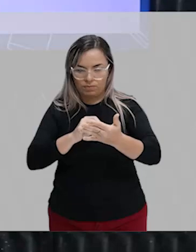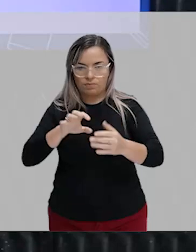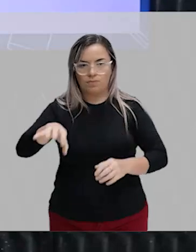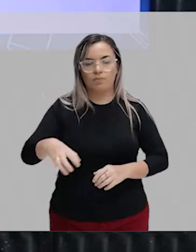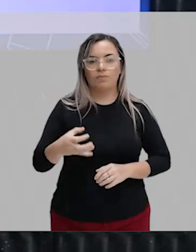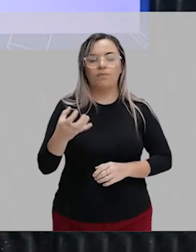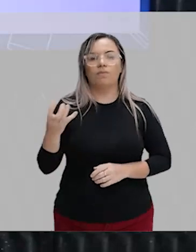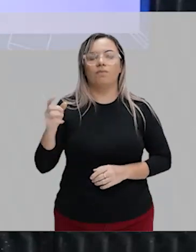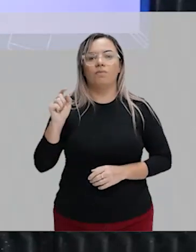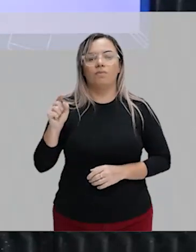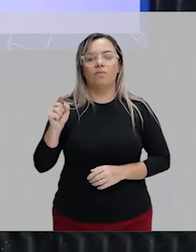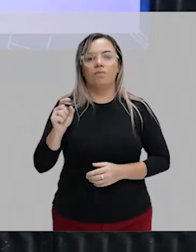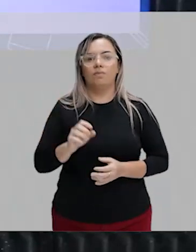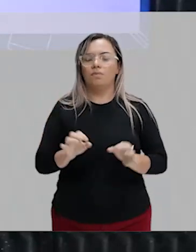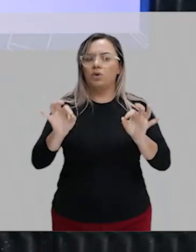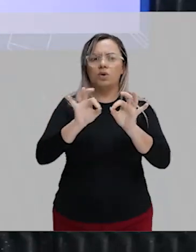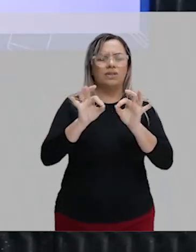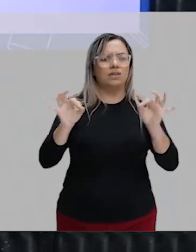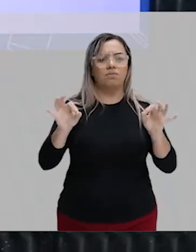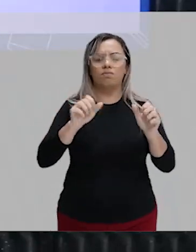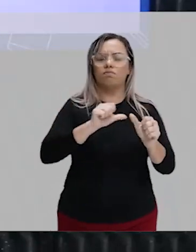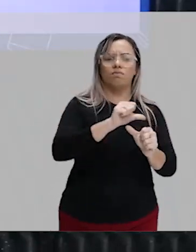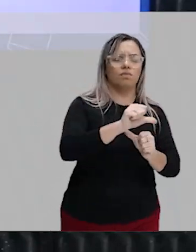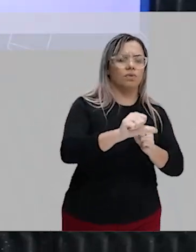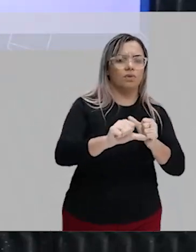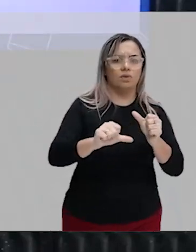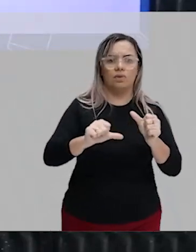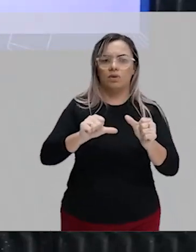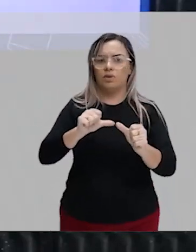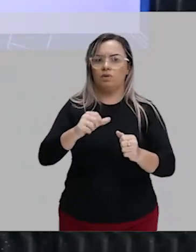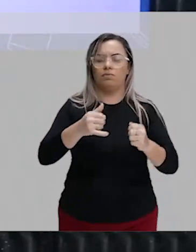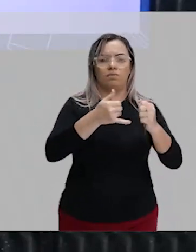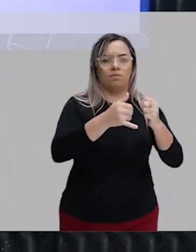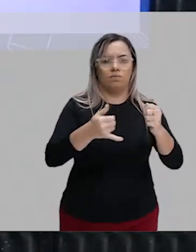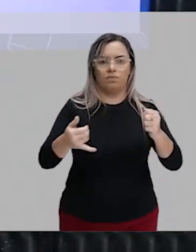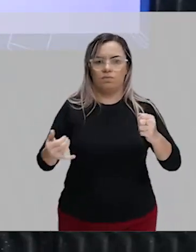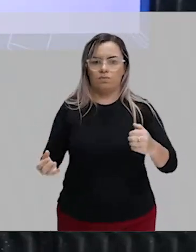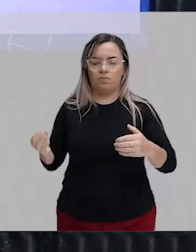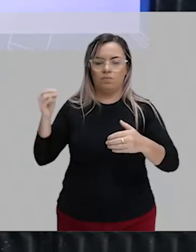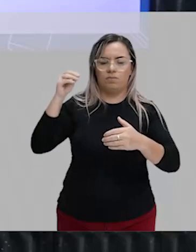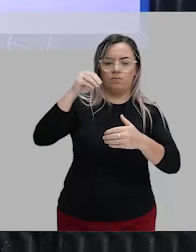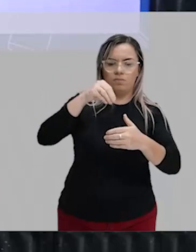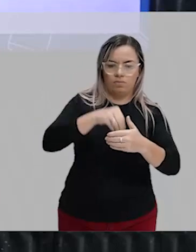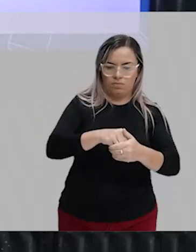acontece por uma simples alteração de um único aminoácido contido